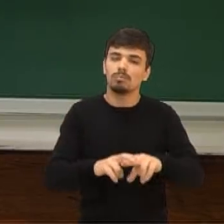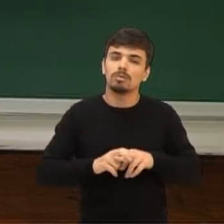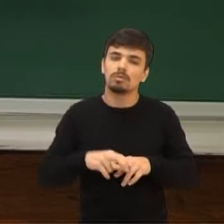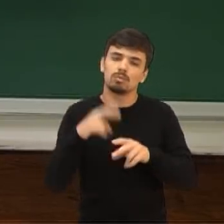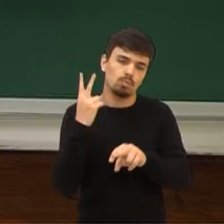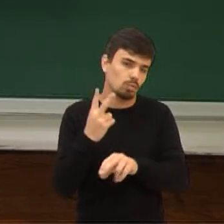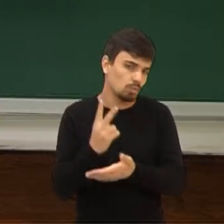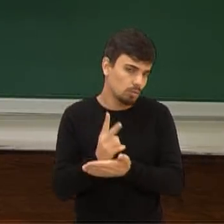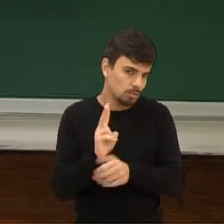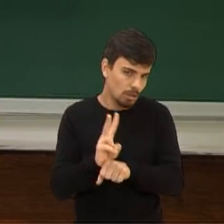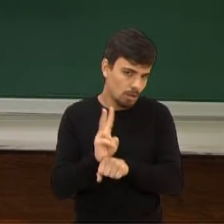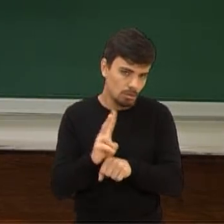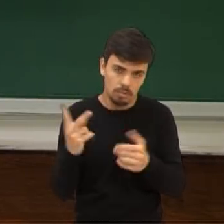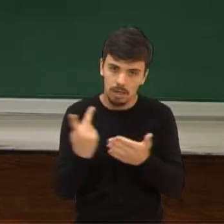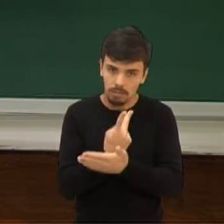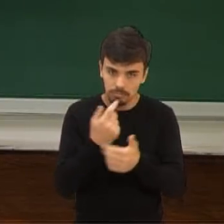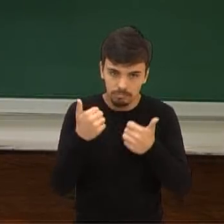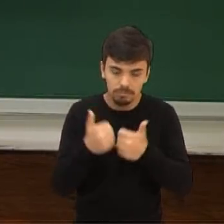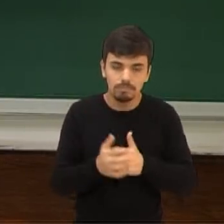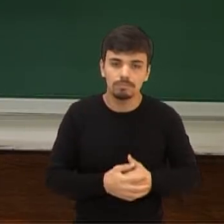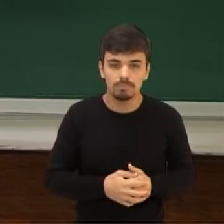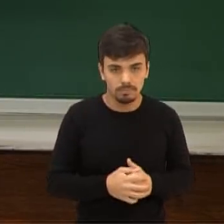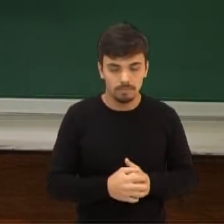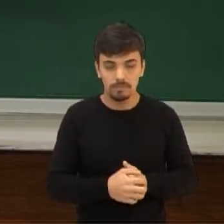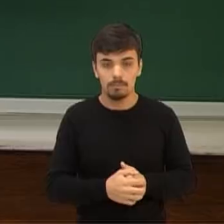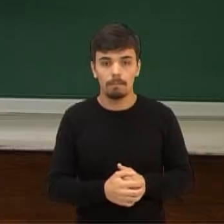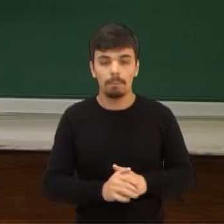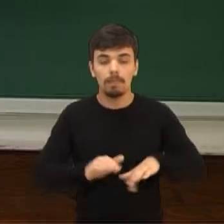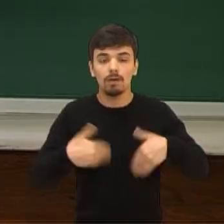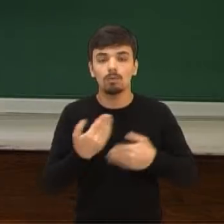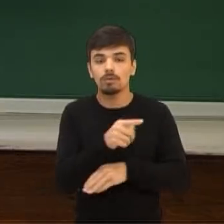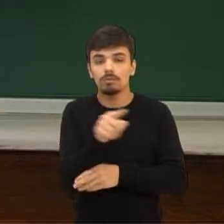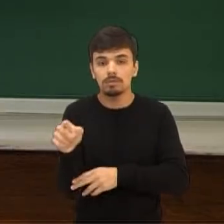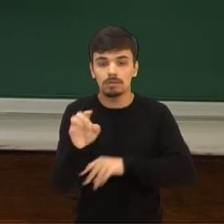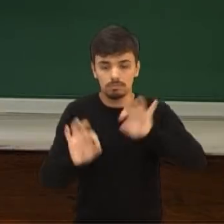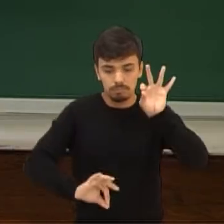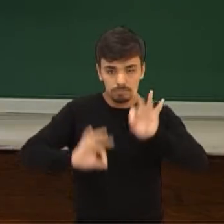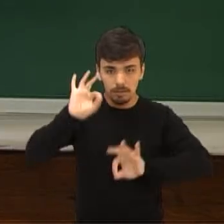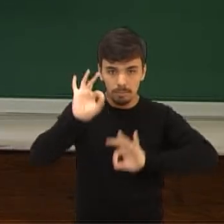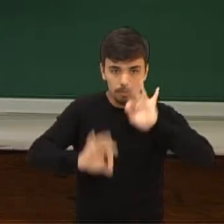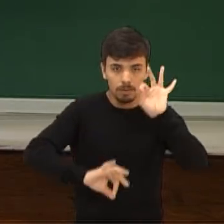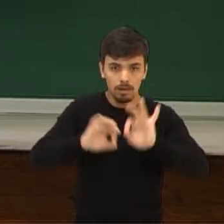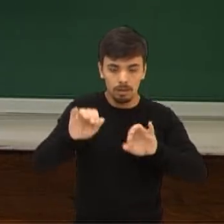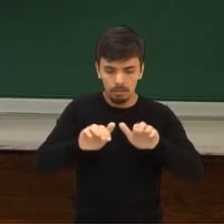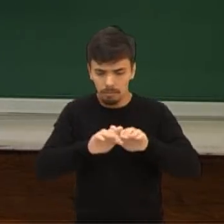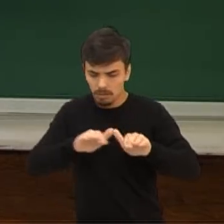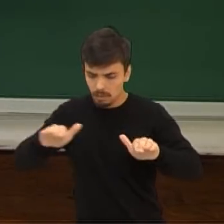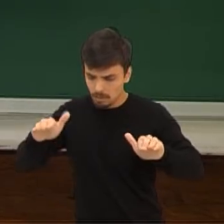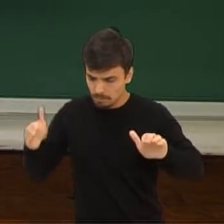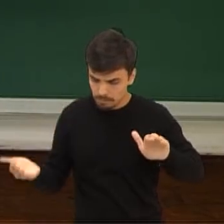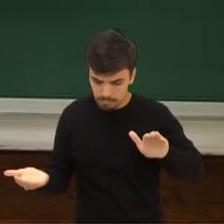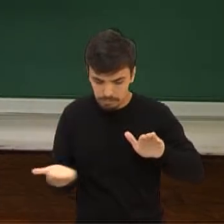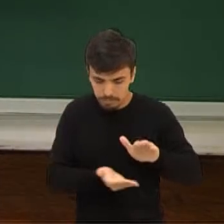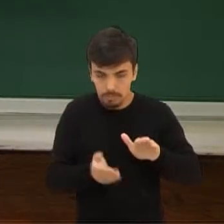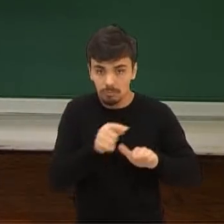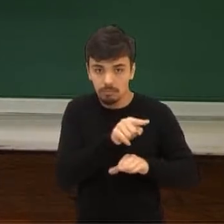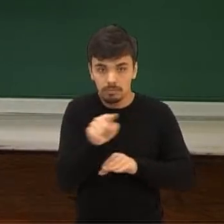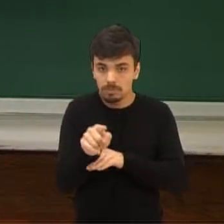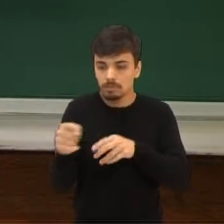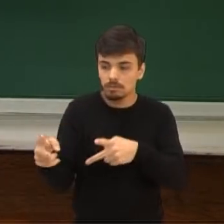errarem as medidas, ok? E quando vocês montarem esta planificação,